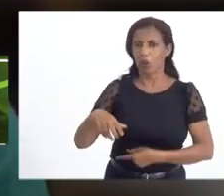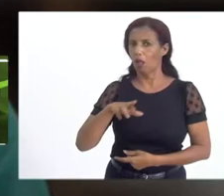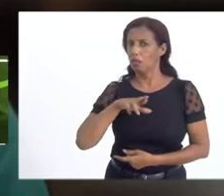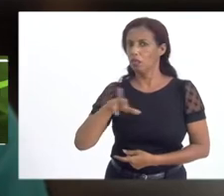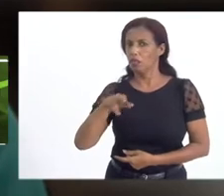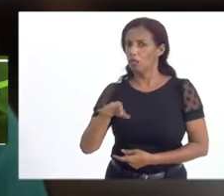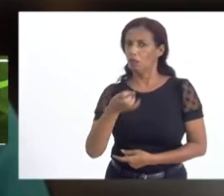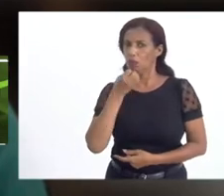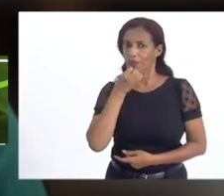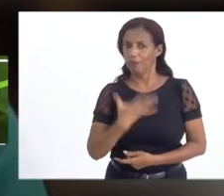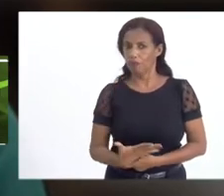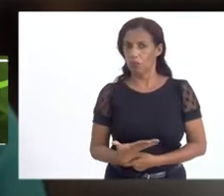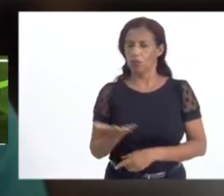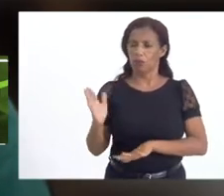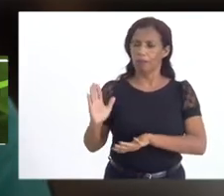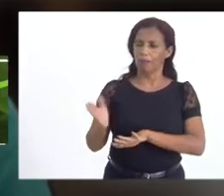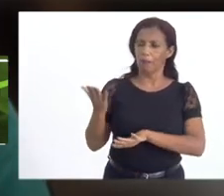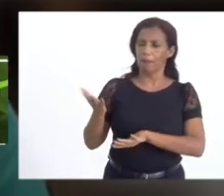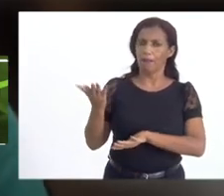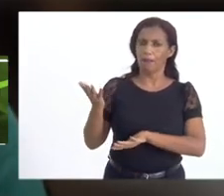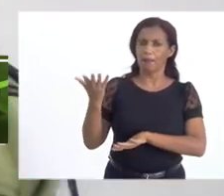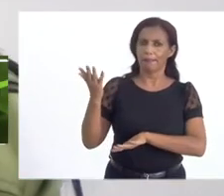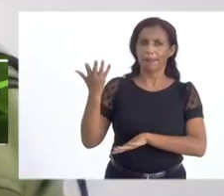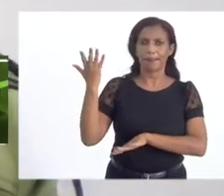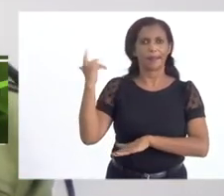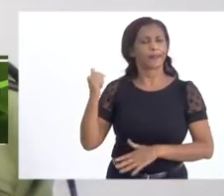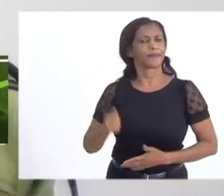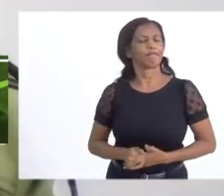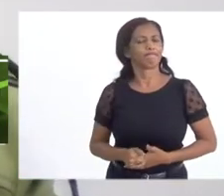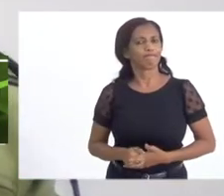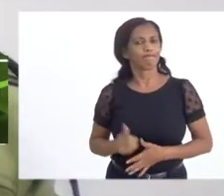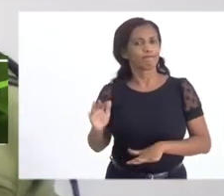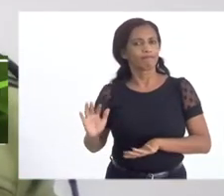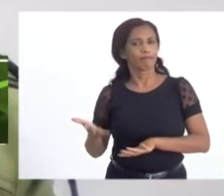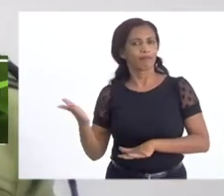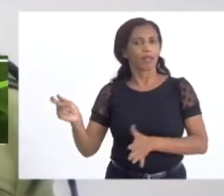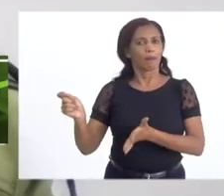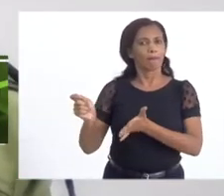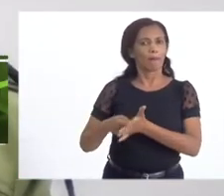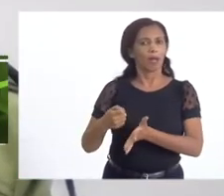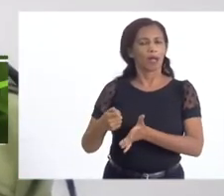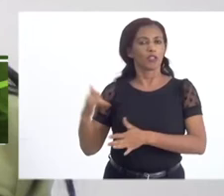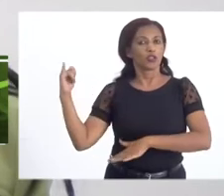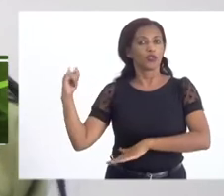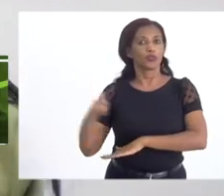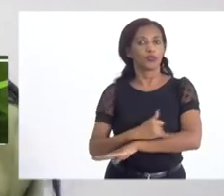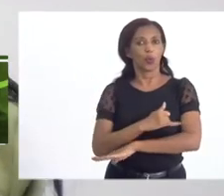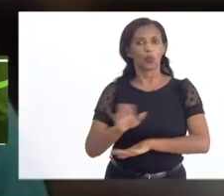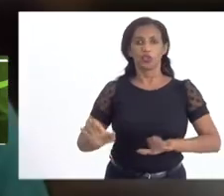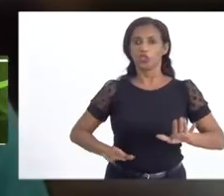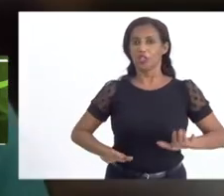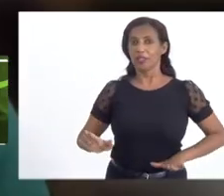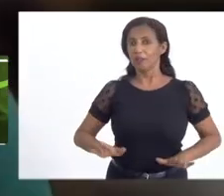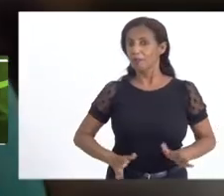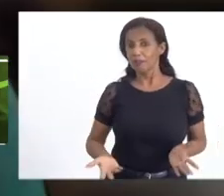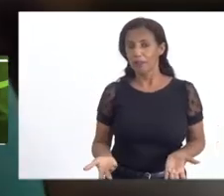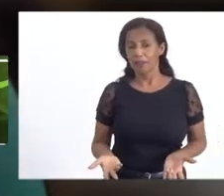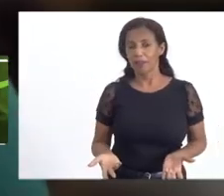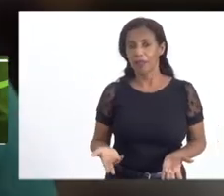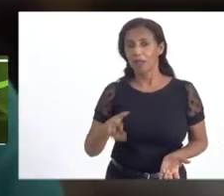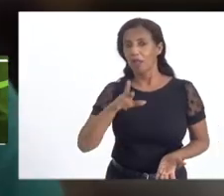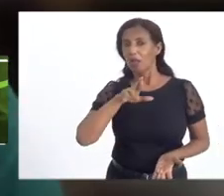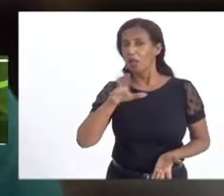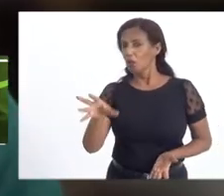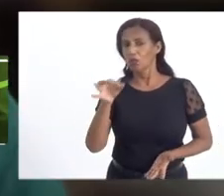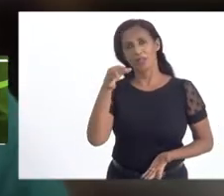leal, de aumento de capacidade ou aumento de autorização de voos em Jacarepaguá. Isso não é